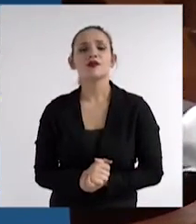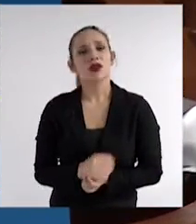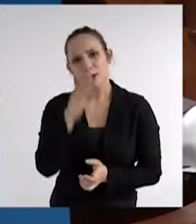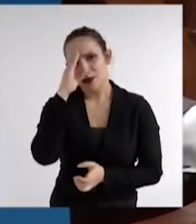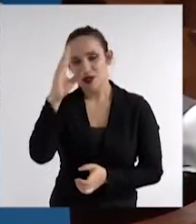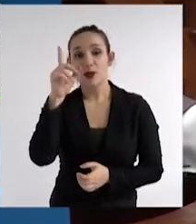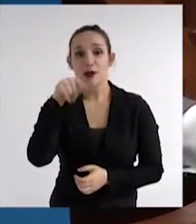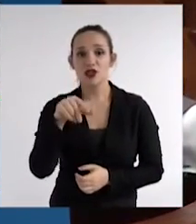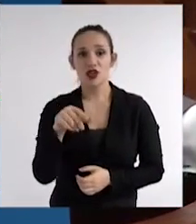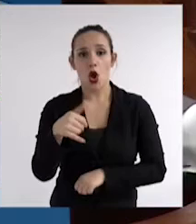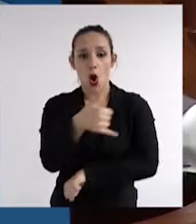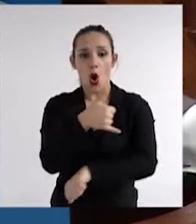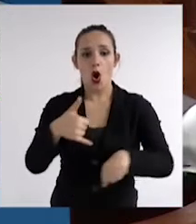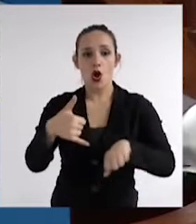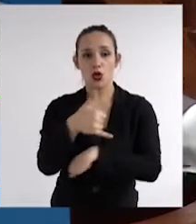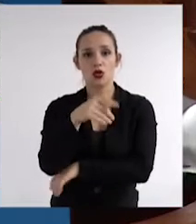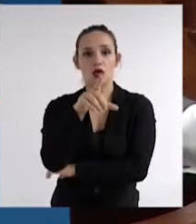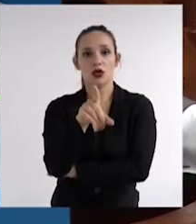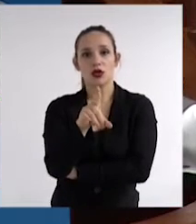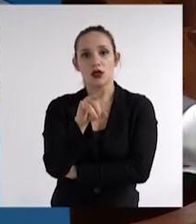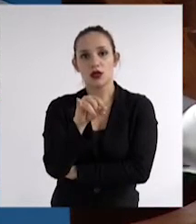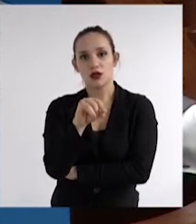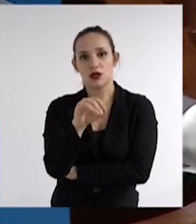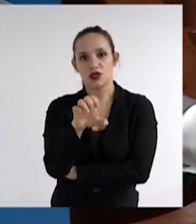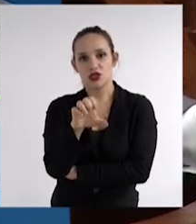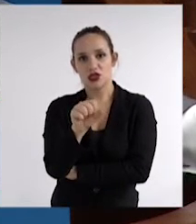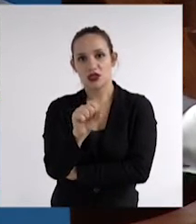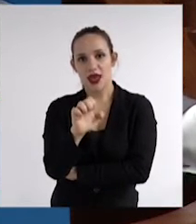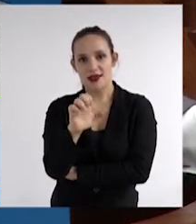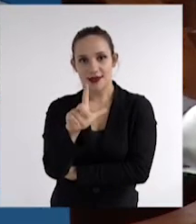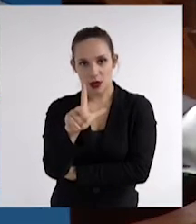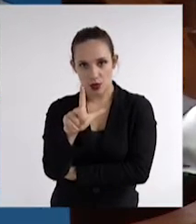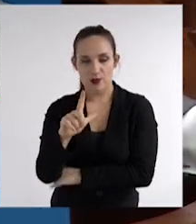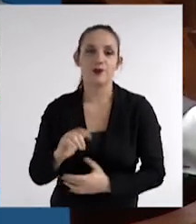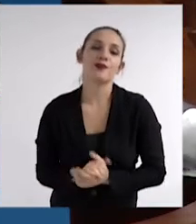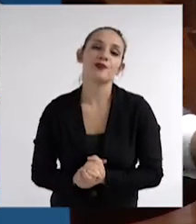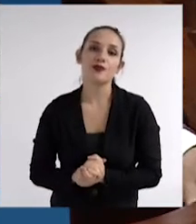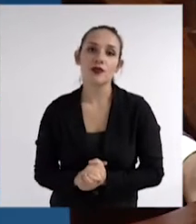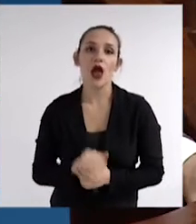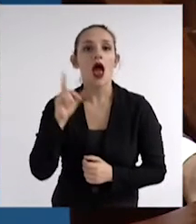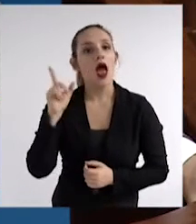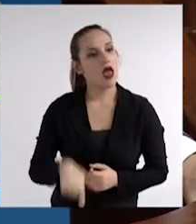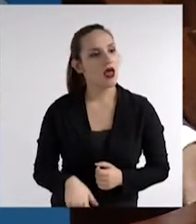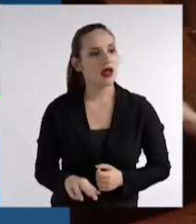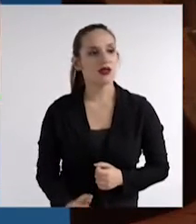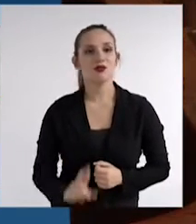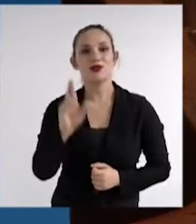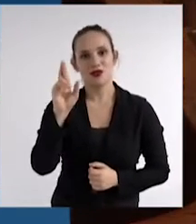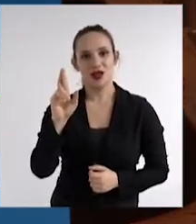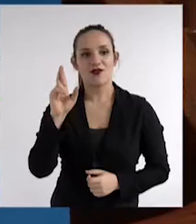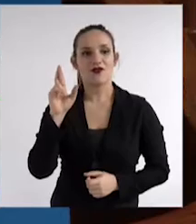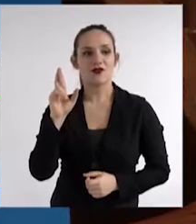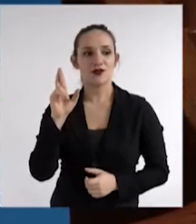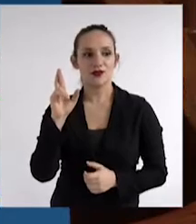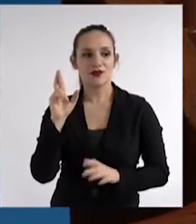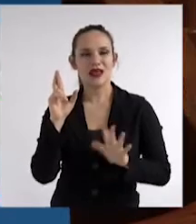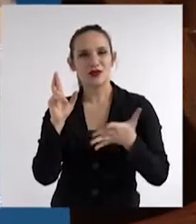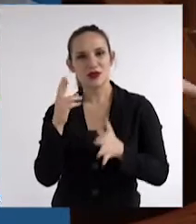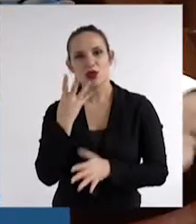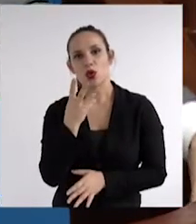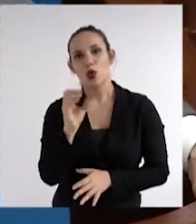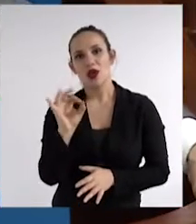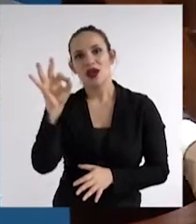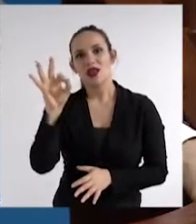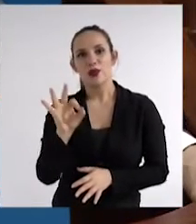principalmente o óleo diesel, onde é o responsável por 40%